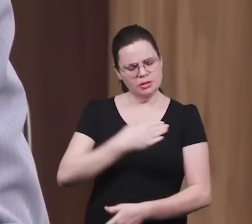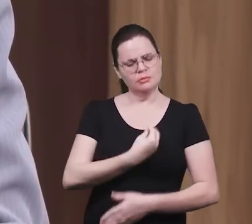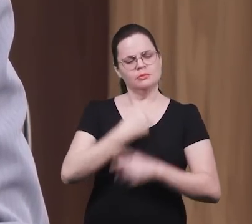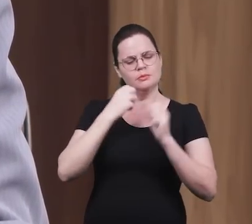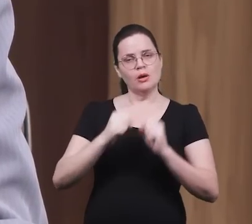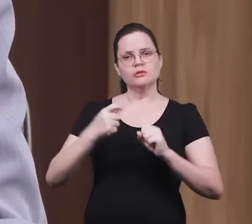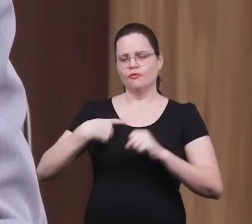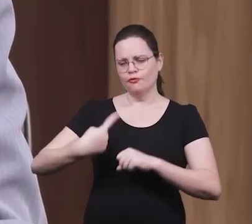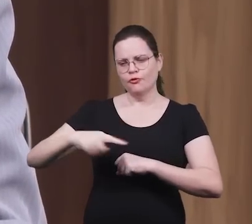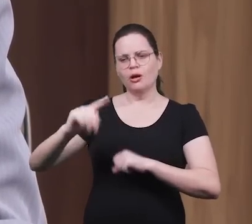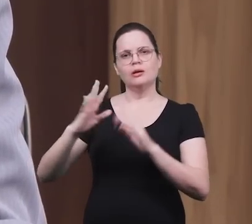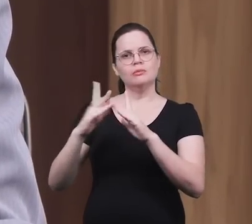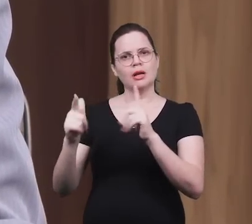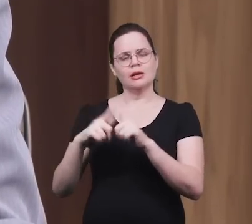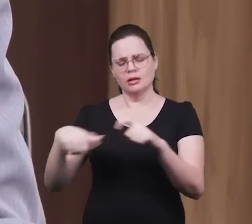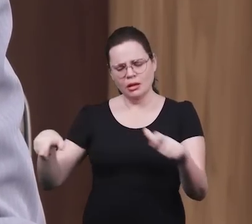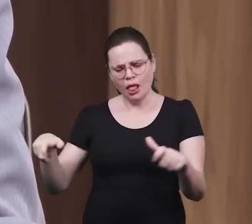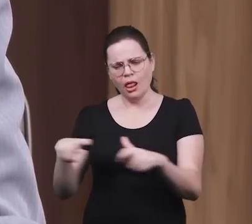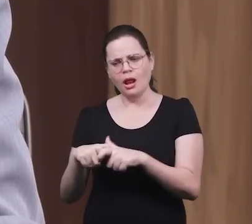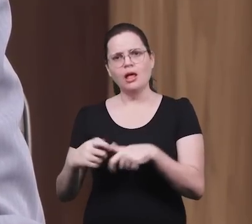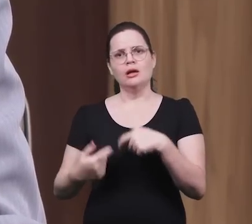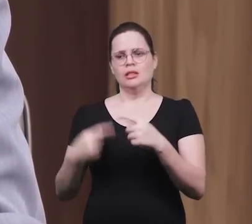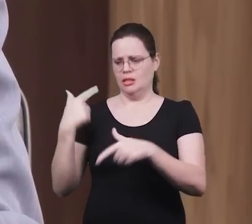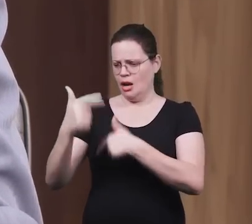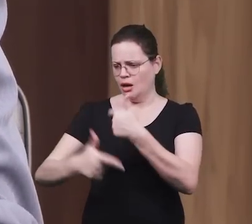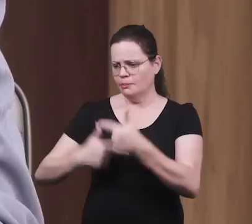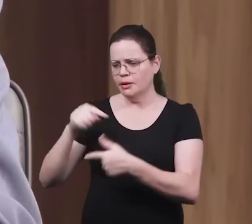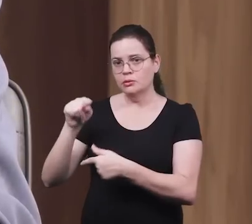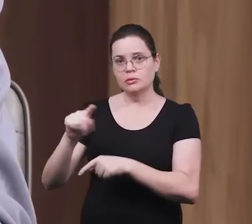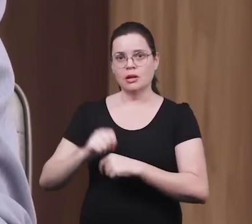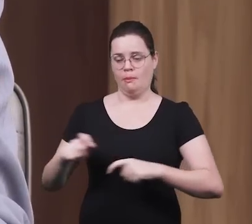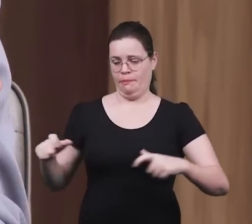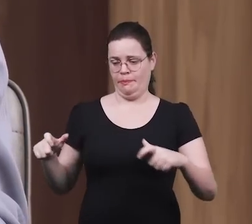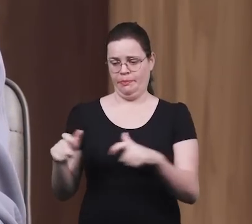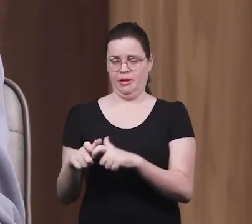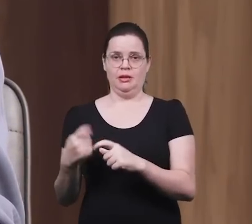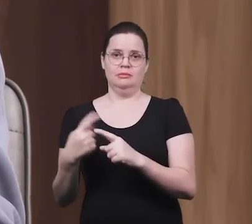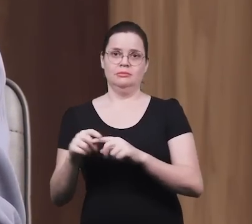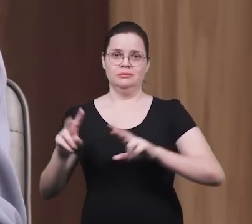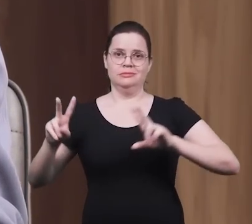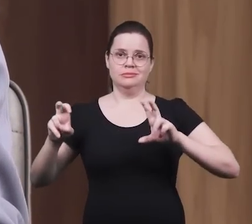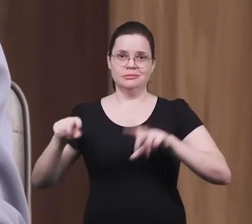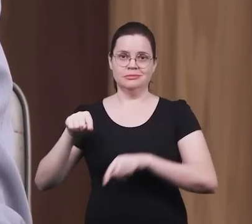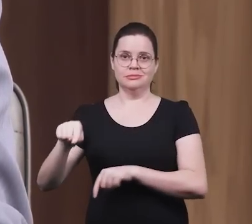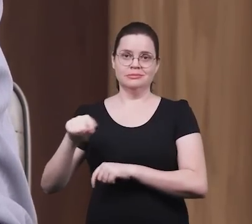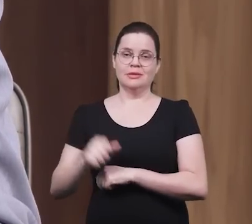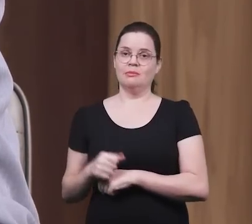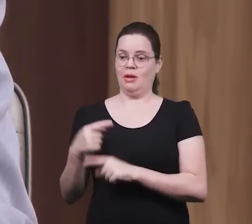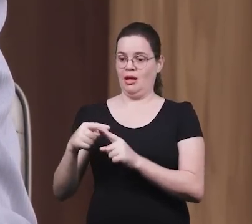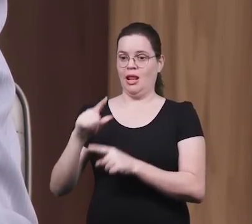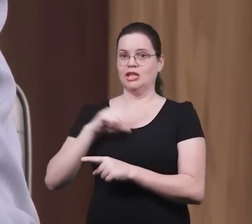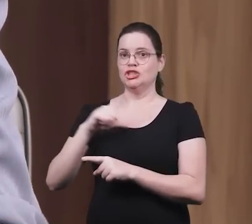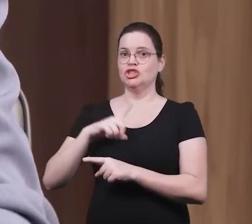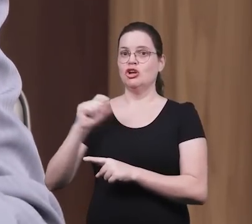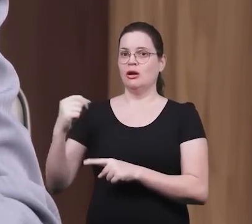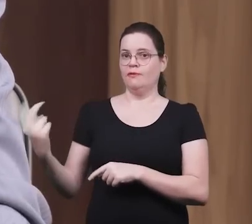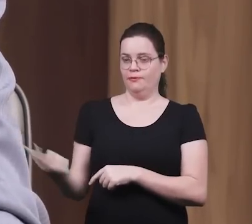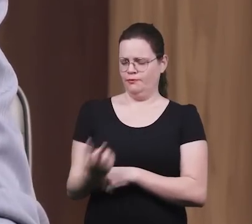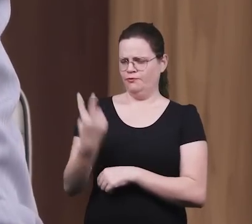com gratidão naquela igreja pequena entre aspas, né? Porque ali